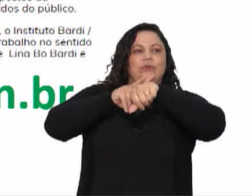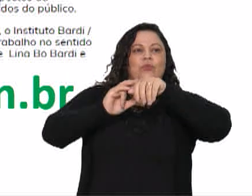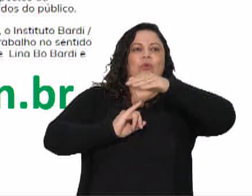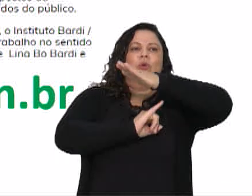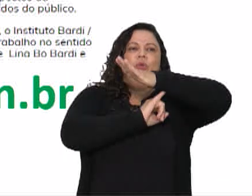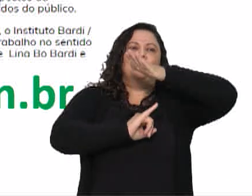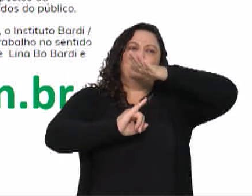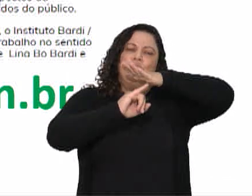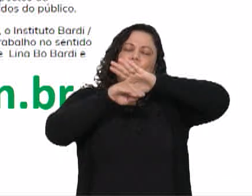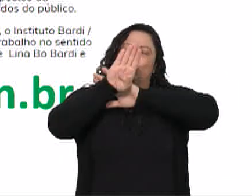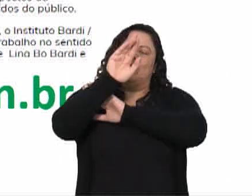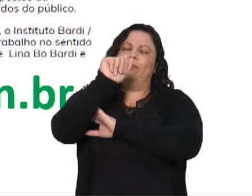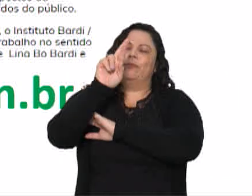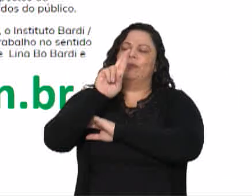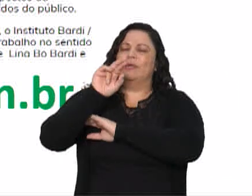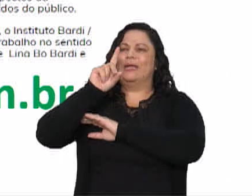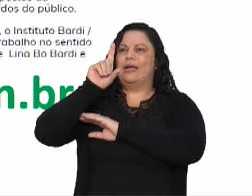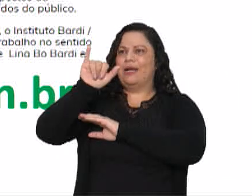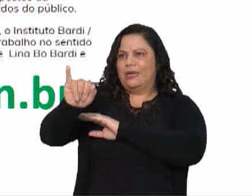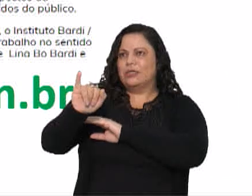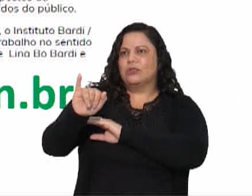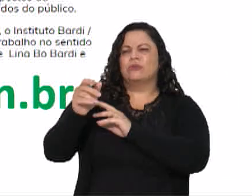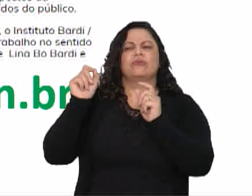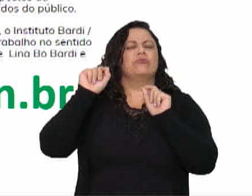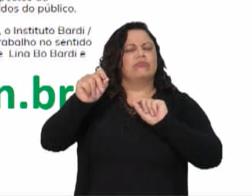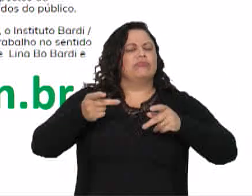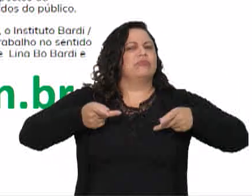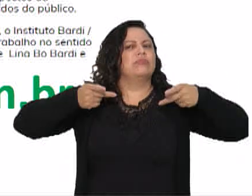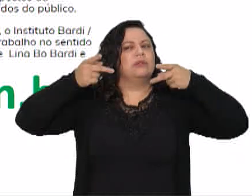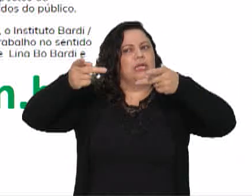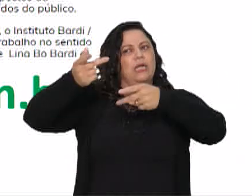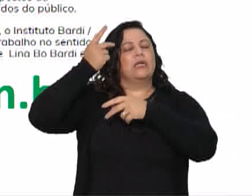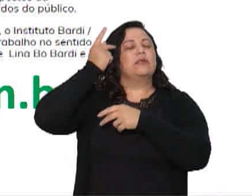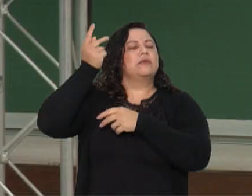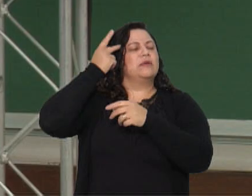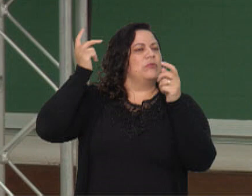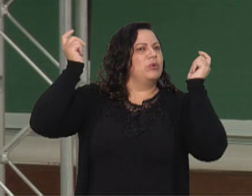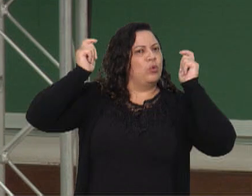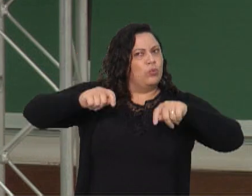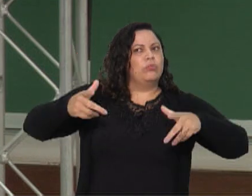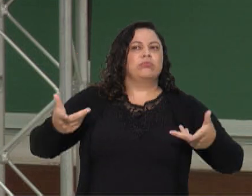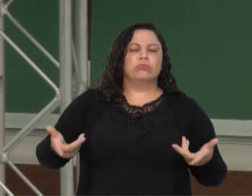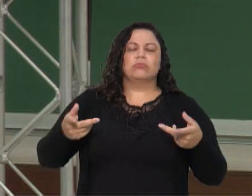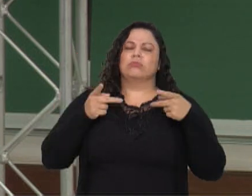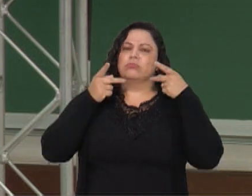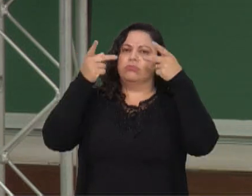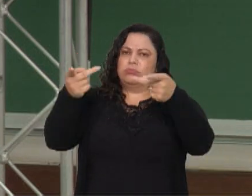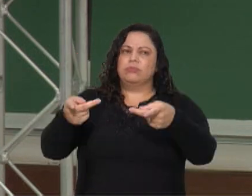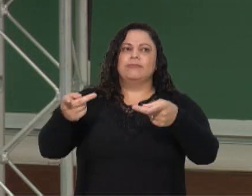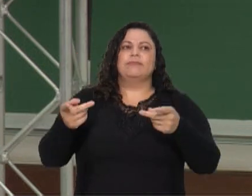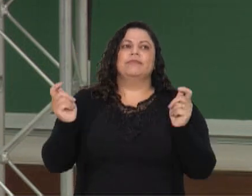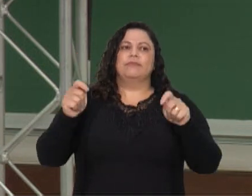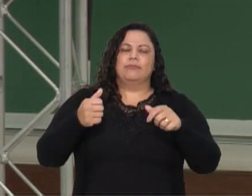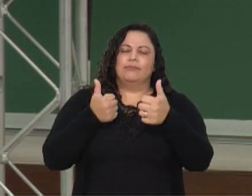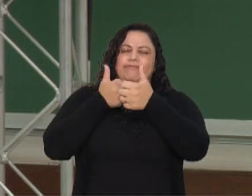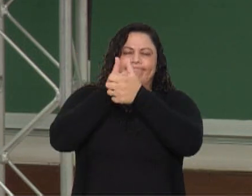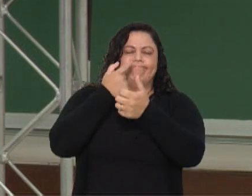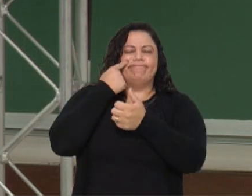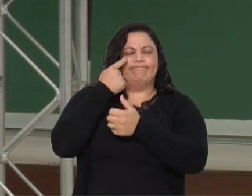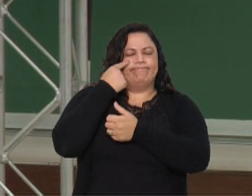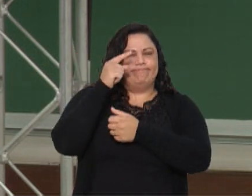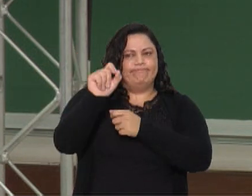dia ir para São Paulo, vai poder ver essa casa de perto, certo? Tá? E aqui, ó, saiba mais em